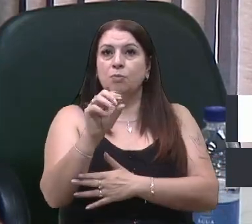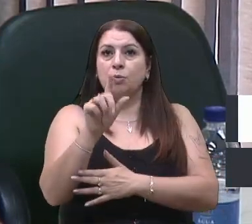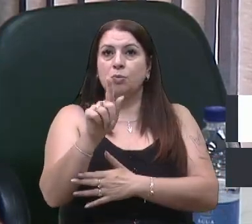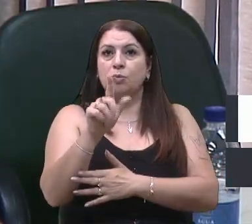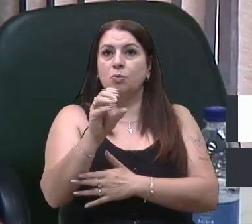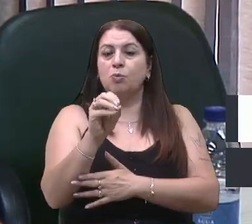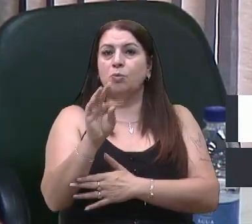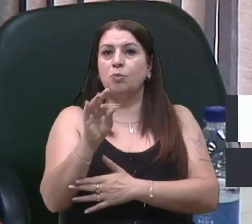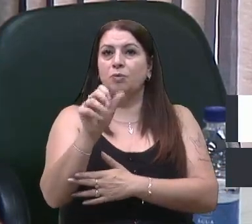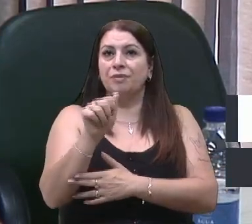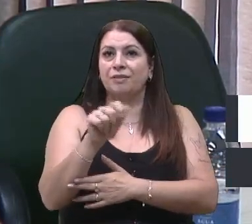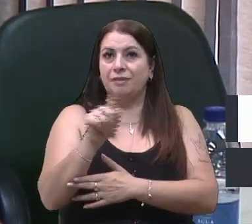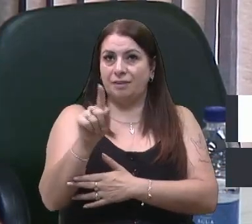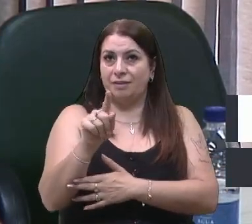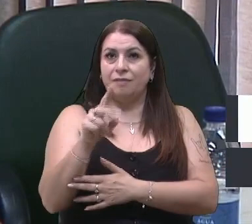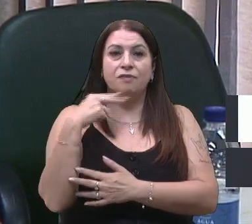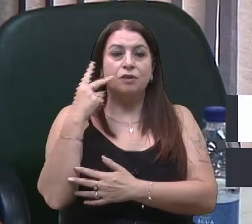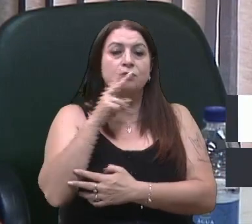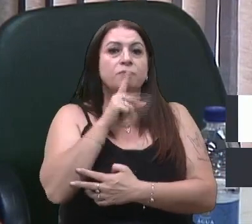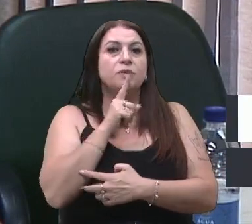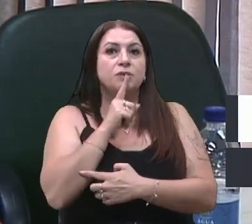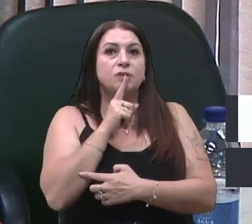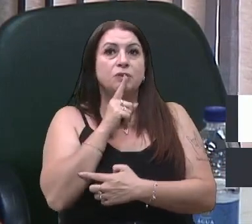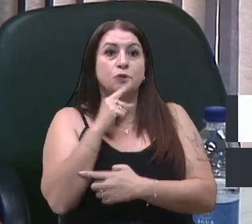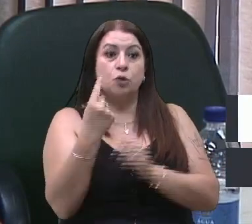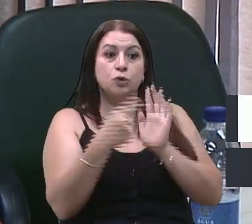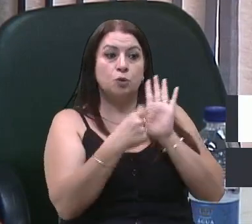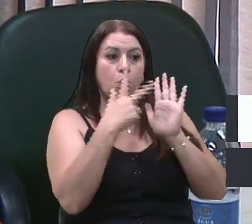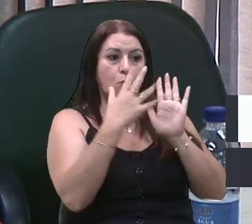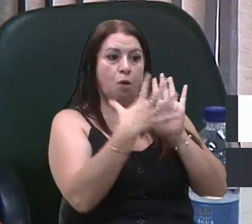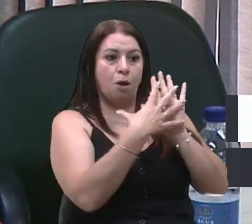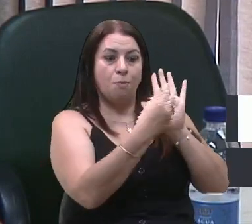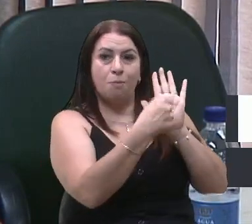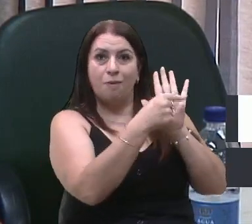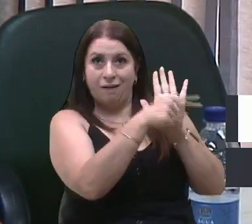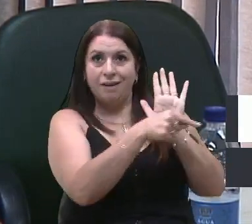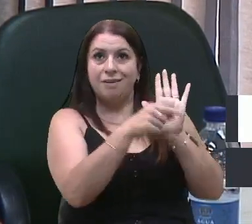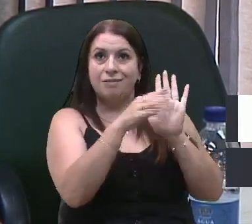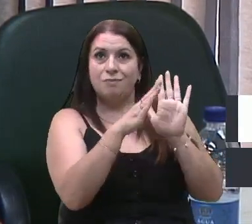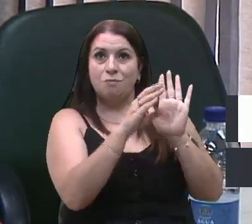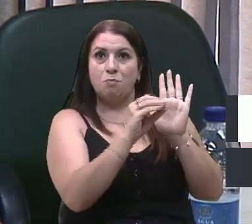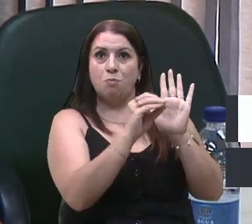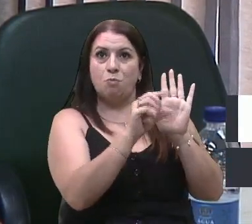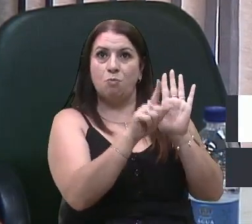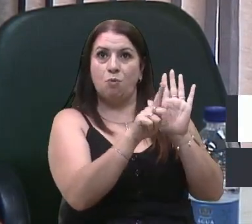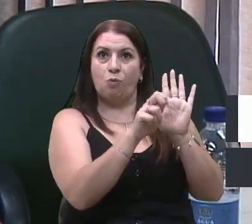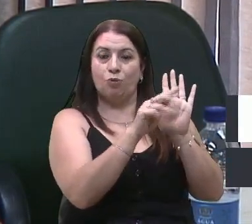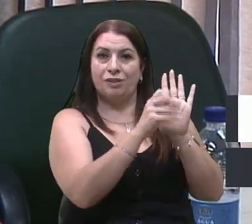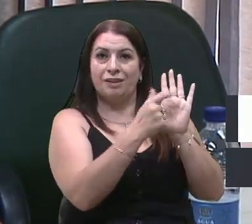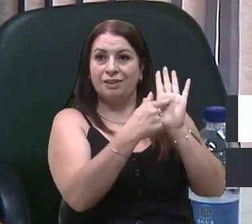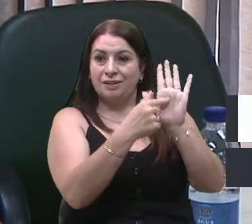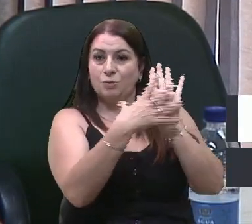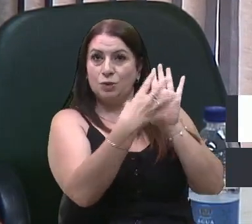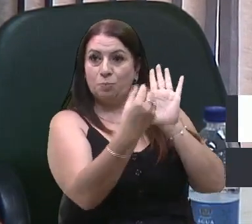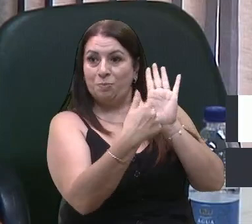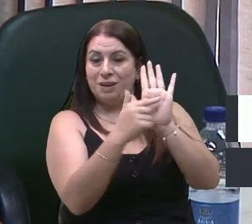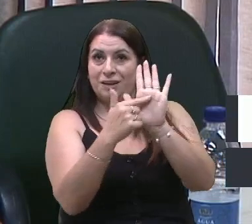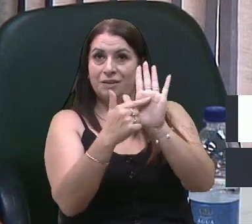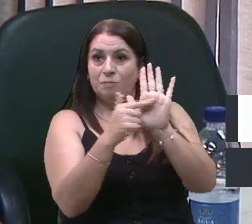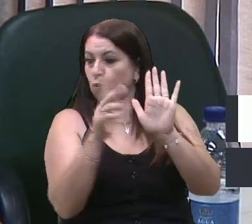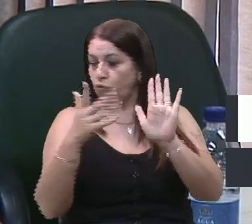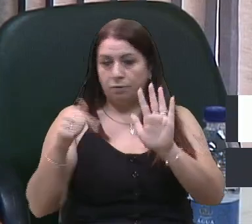quero reforçar o seu discurso. O nosso espelho aqui foi Bogotá. Foi só espelho, que hoje não tem mais nada de Bogotá